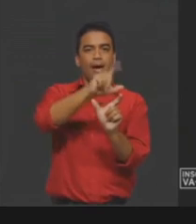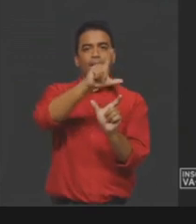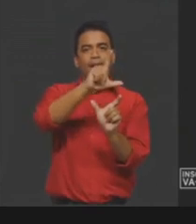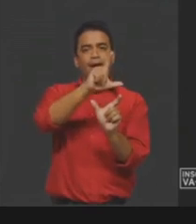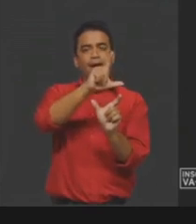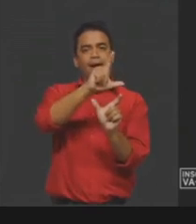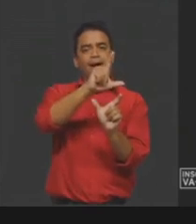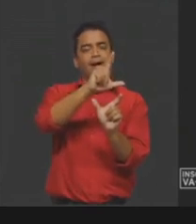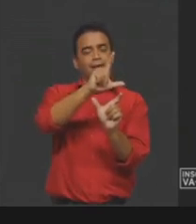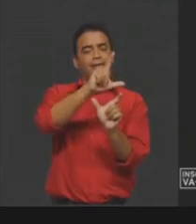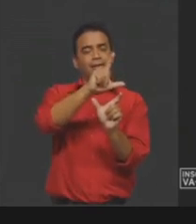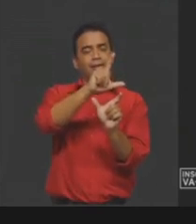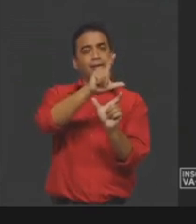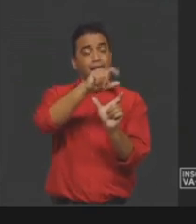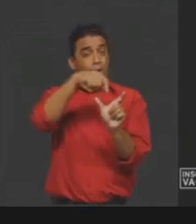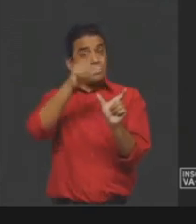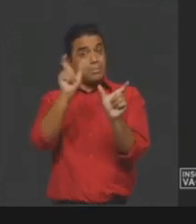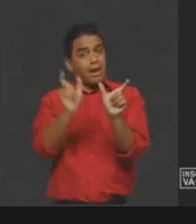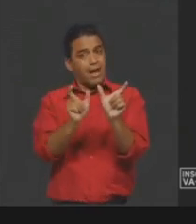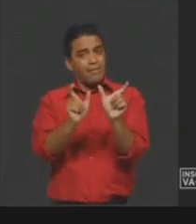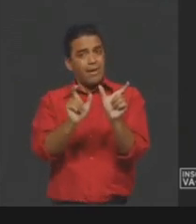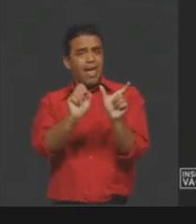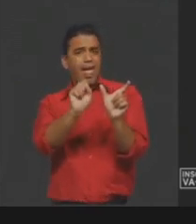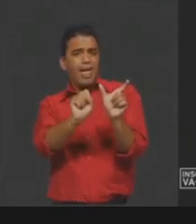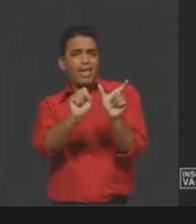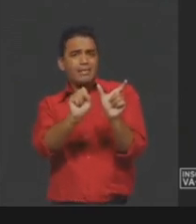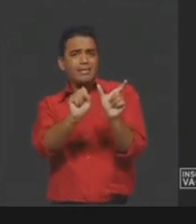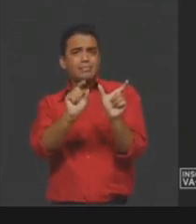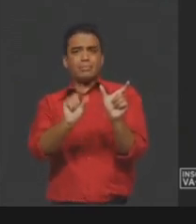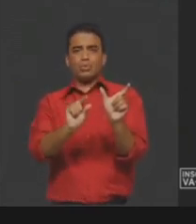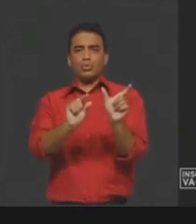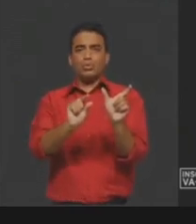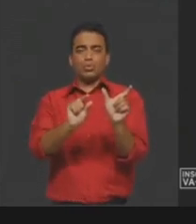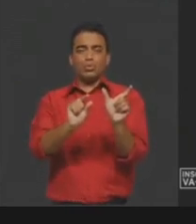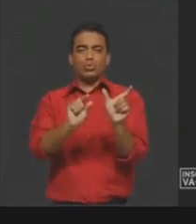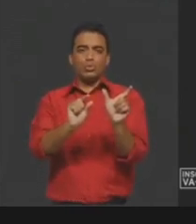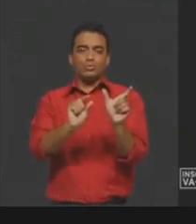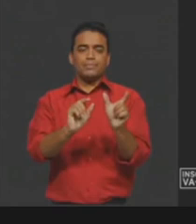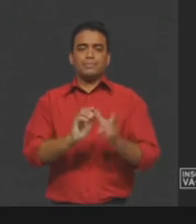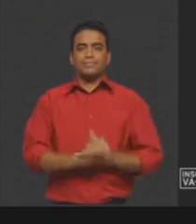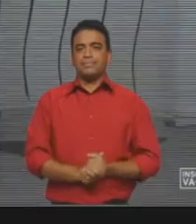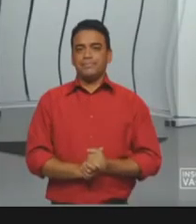gênero, letra maiúscula. E a segunda palavra, letra minúscula, sapiens.